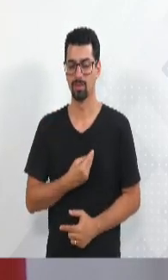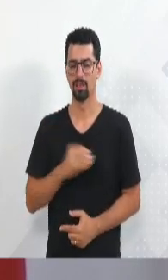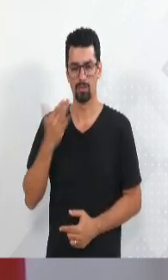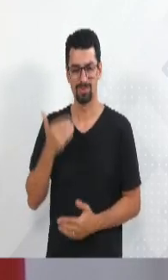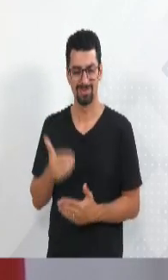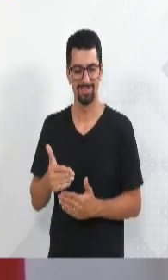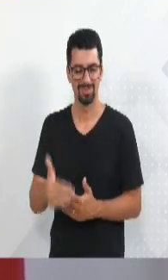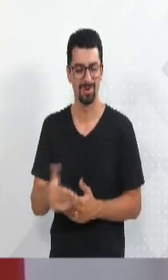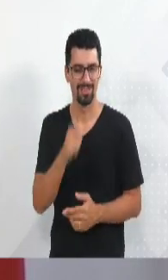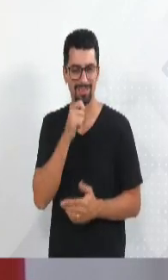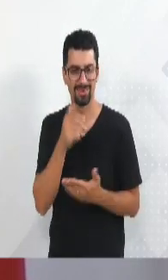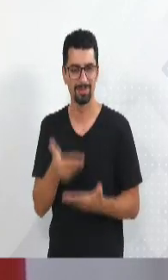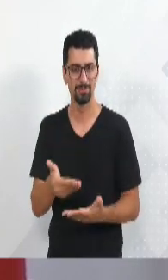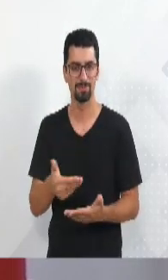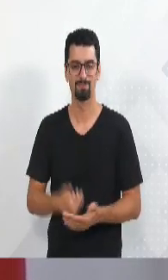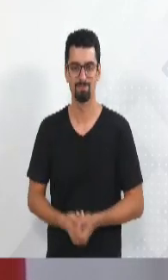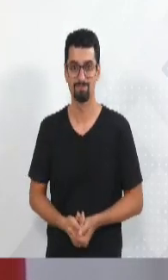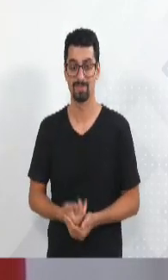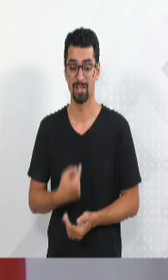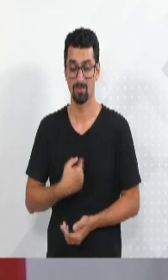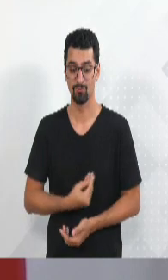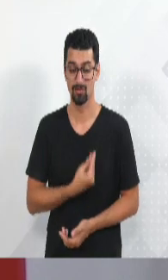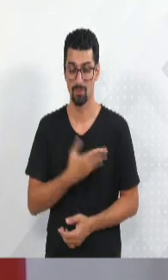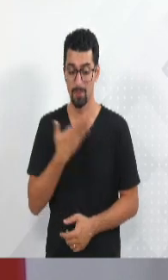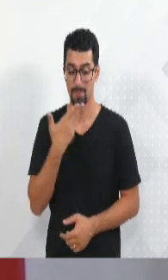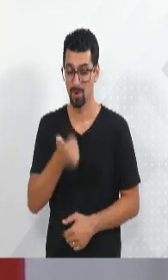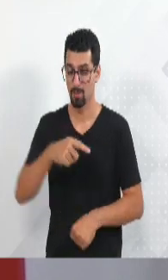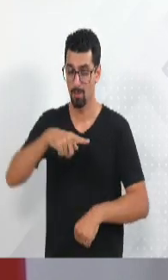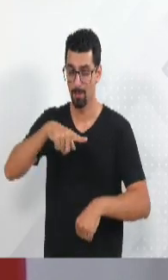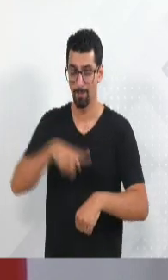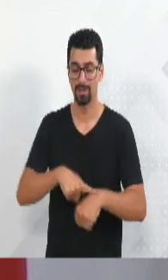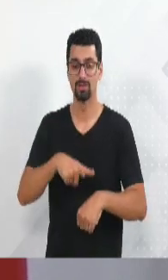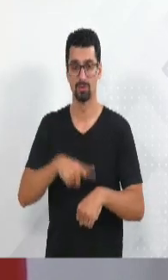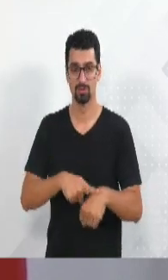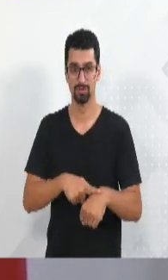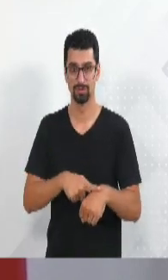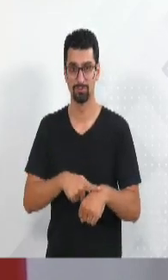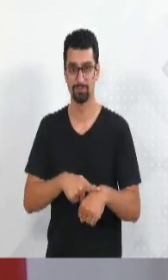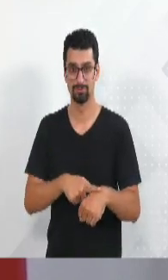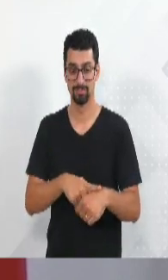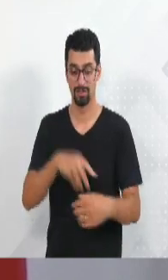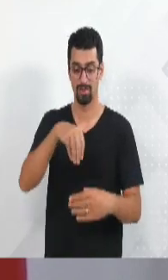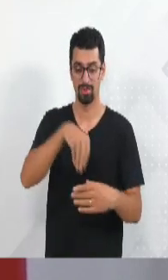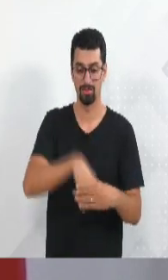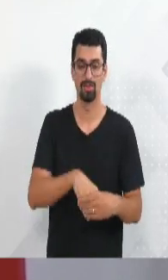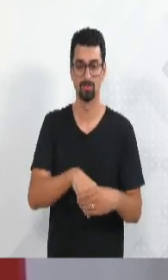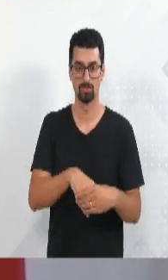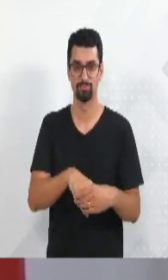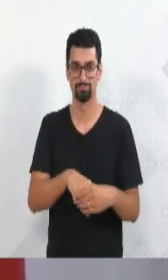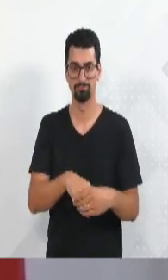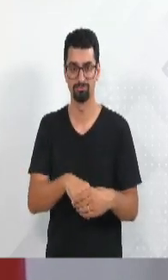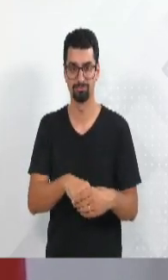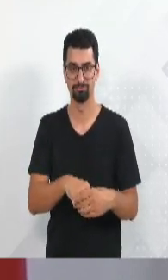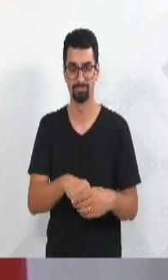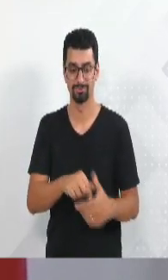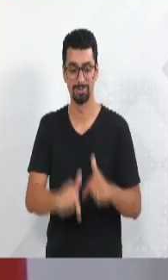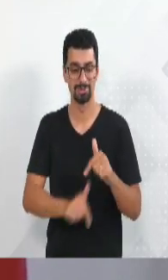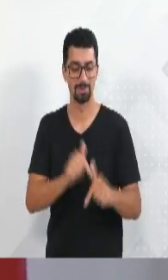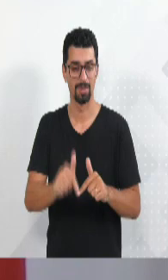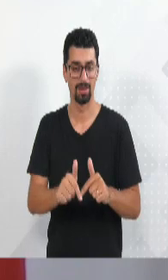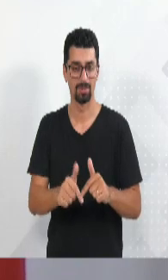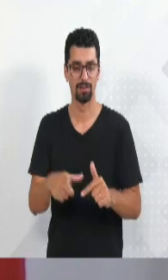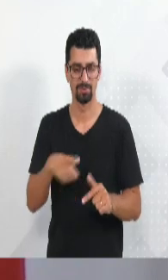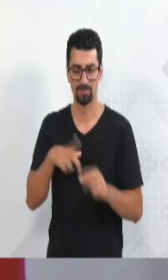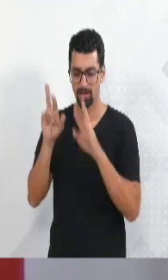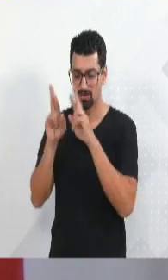acontecendo eu vivo meu melhor momento dentro da instituição tenho respeito dos meus pares tenho